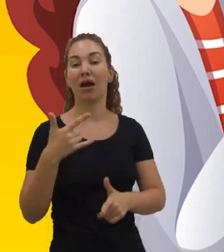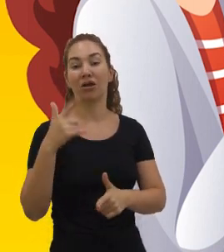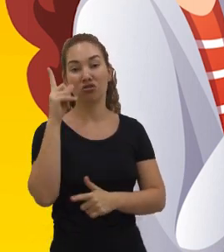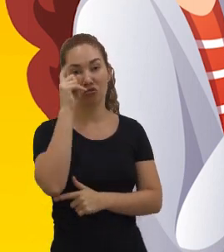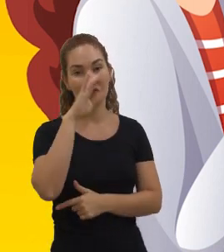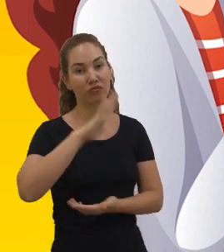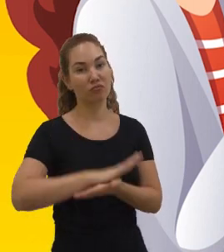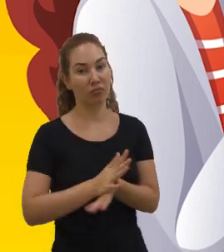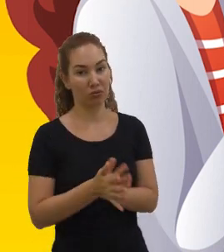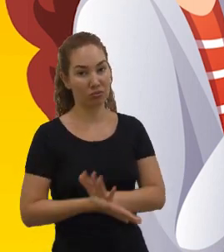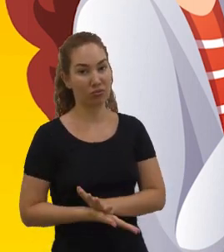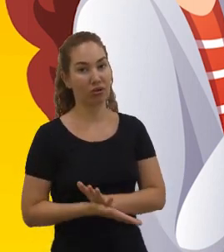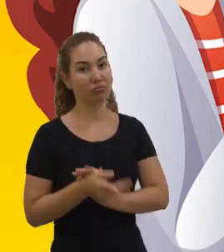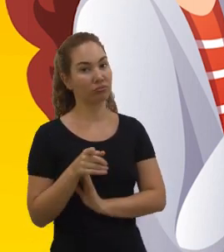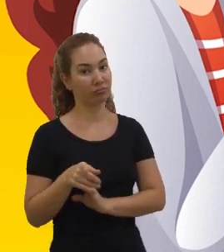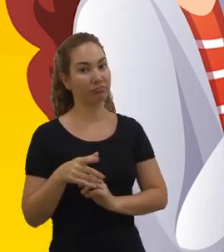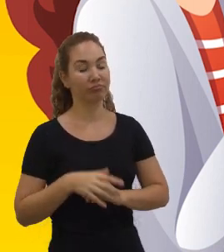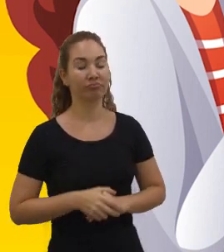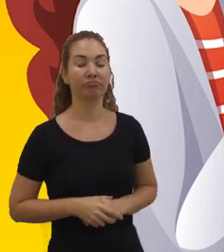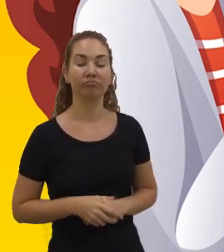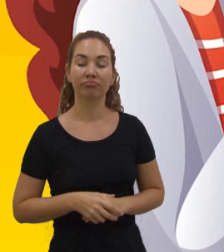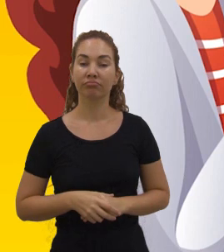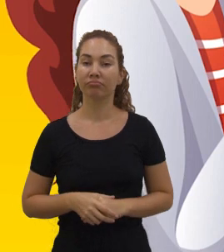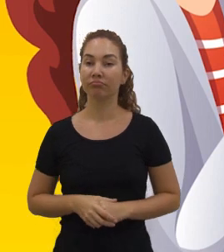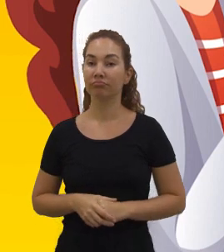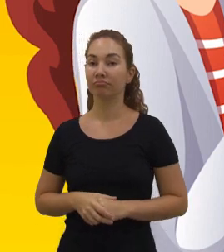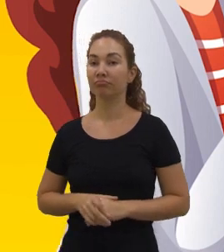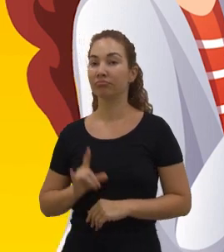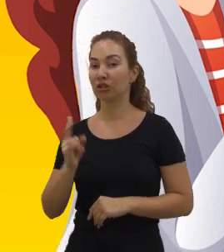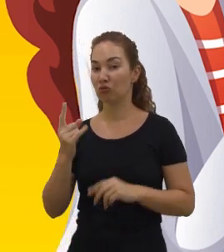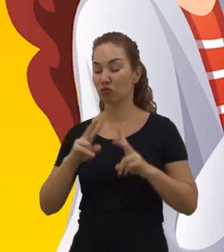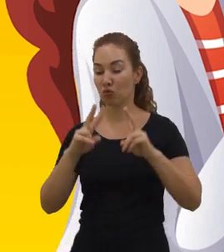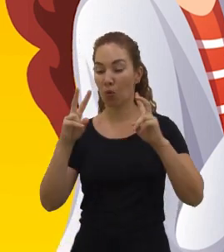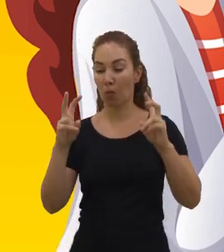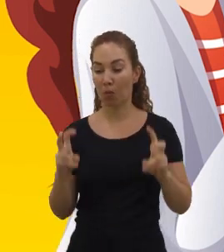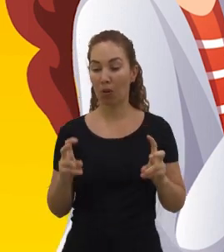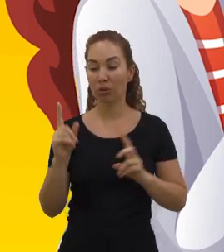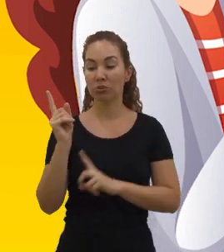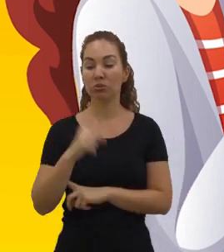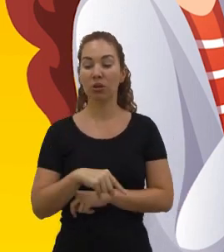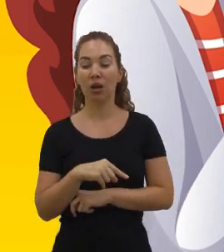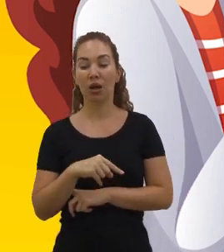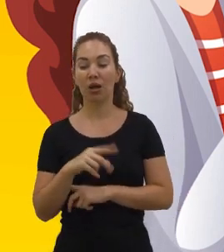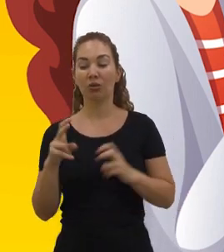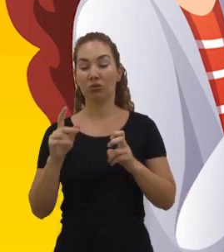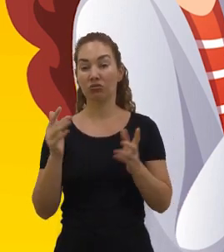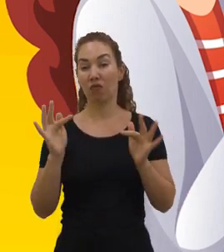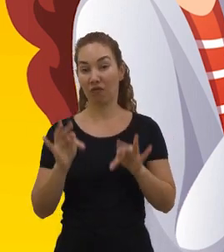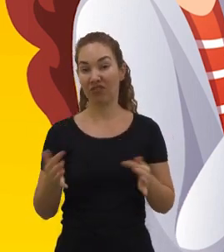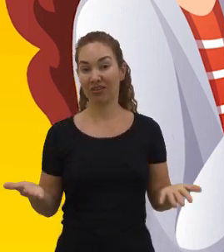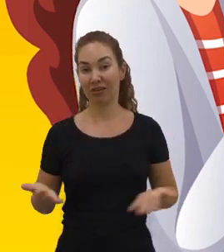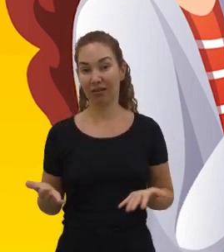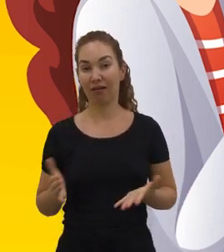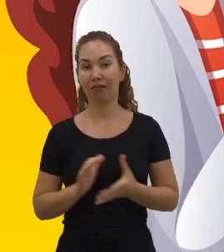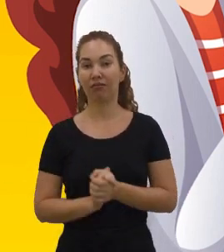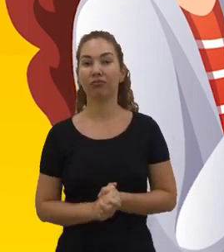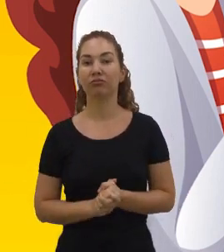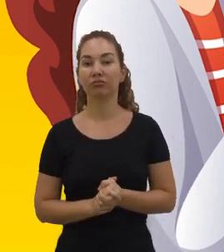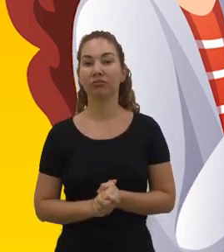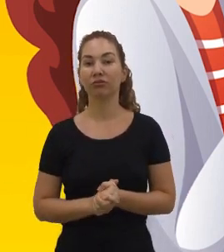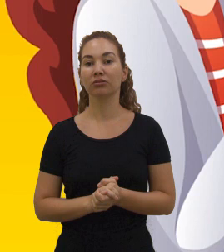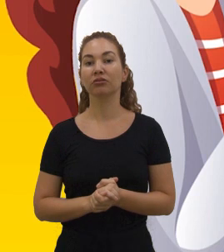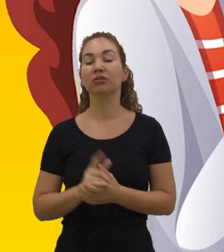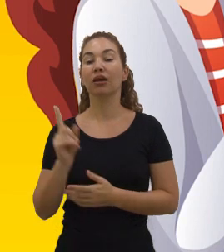preconceituoso. Exato. Que a última pauta era sobre a questão, para a gente encerrar, era sobre a questão do